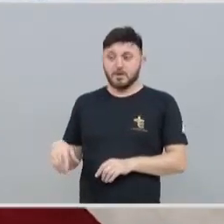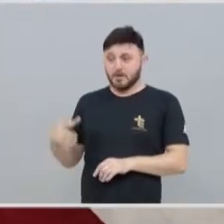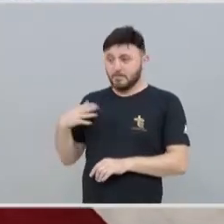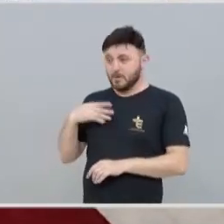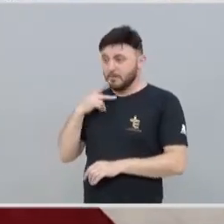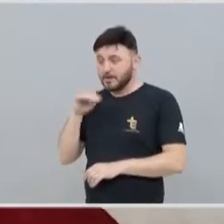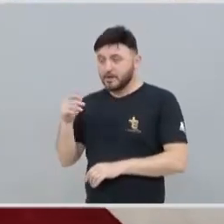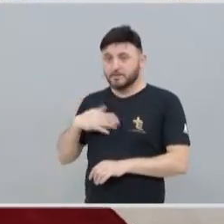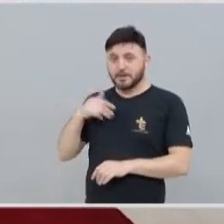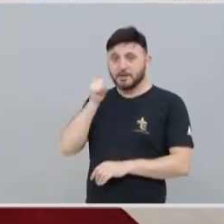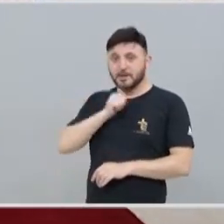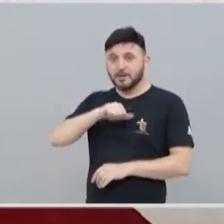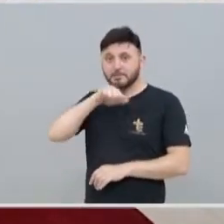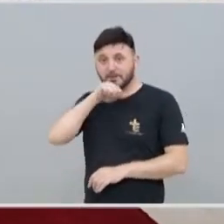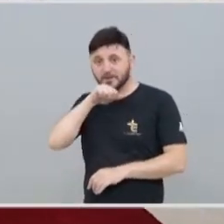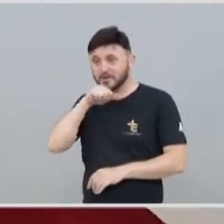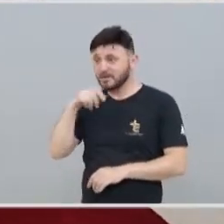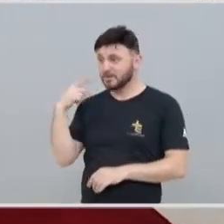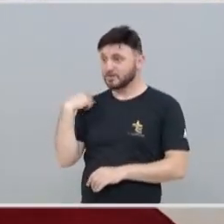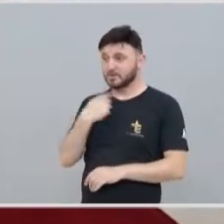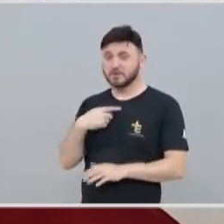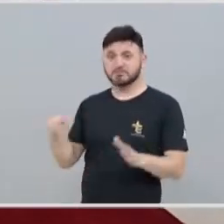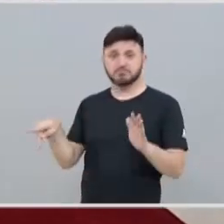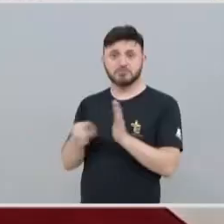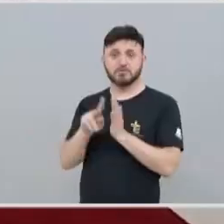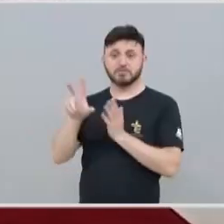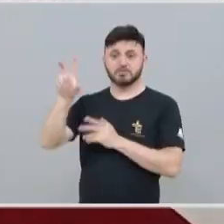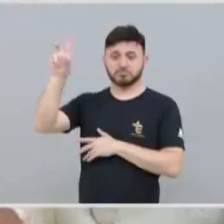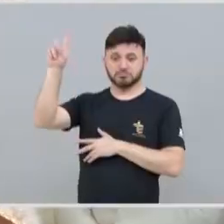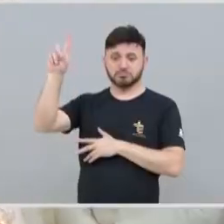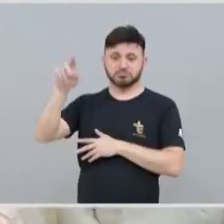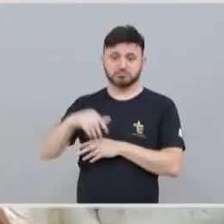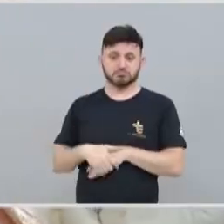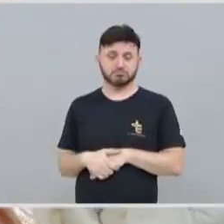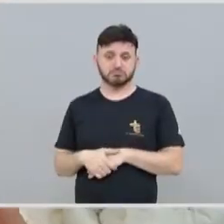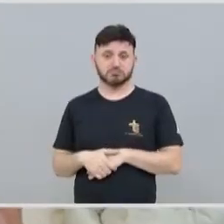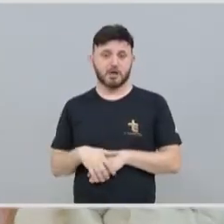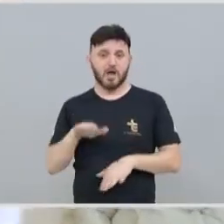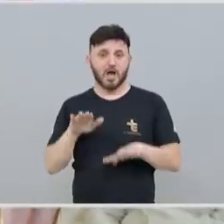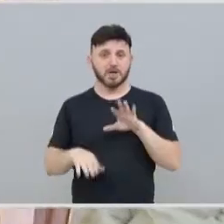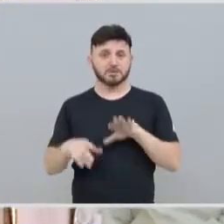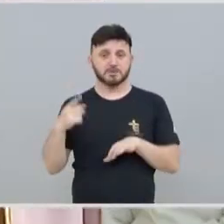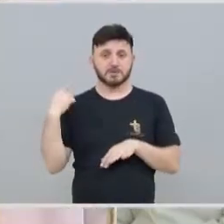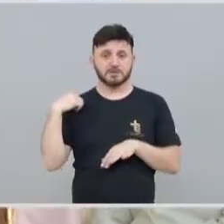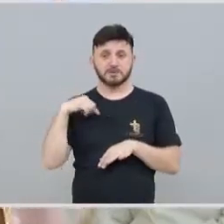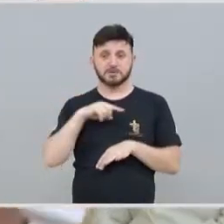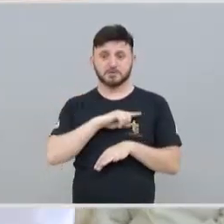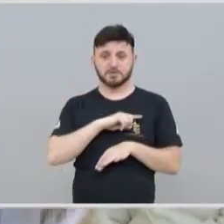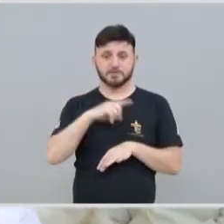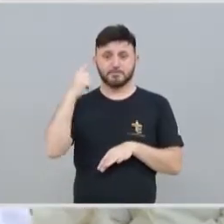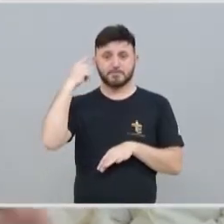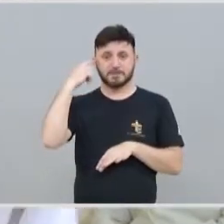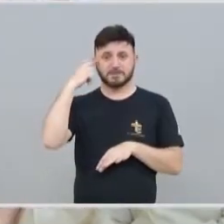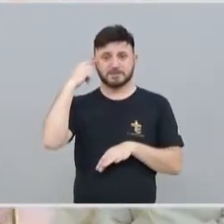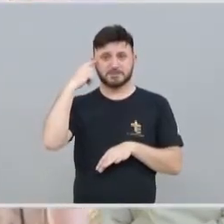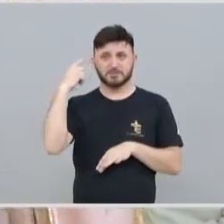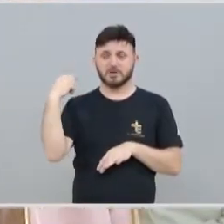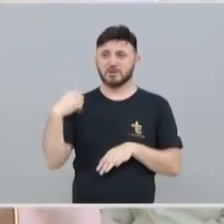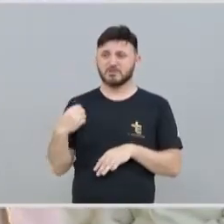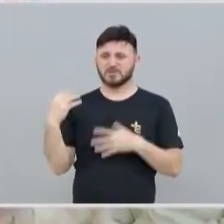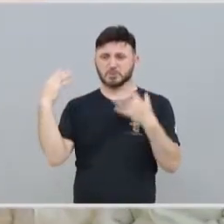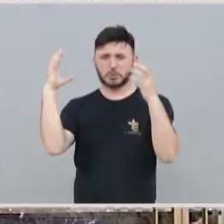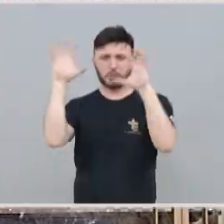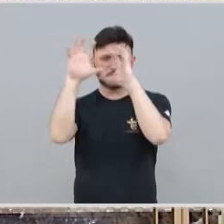maria o meu dna é o seu é de deus então às vezes adormecido às vezes ofuscado às